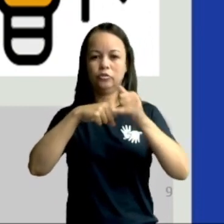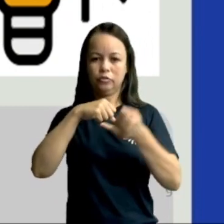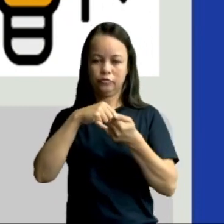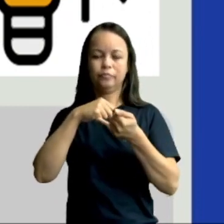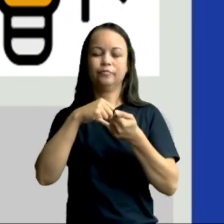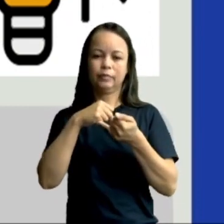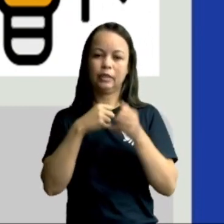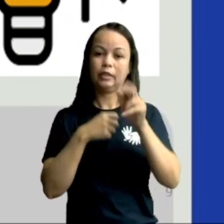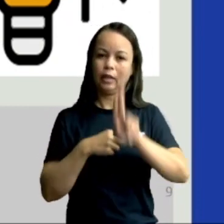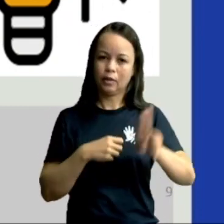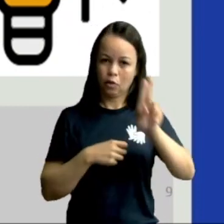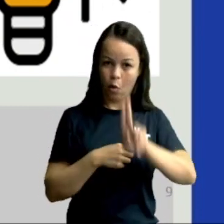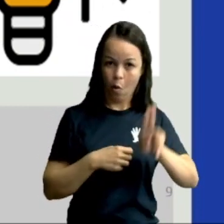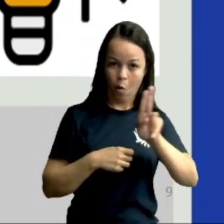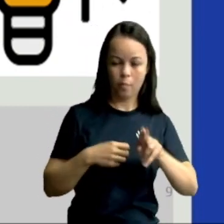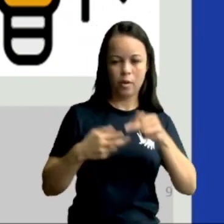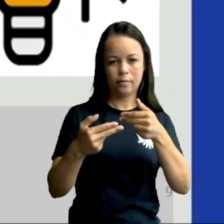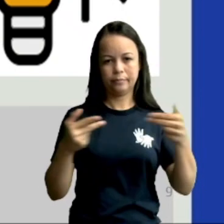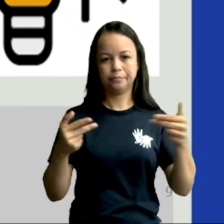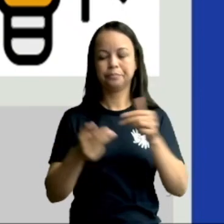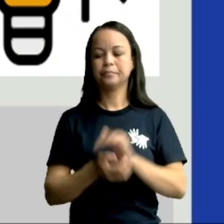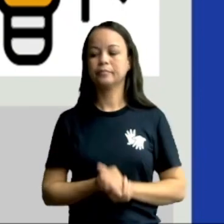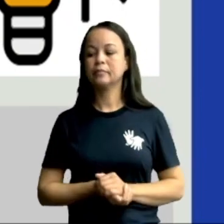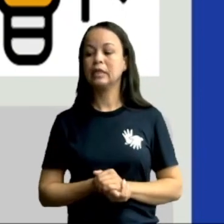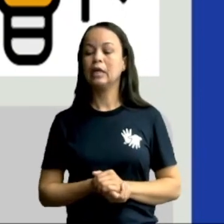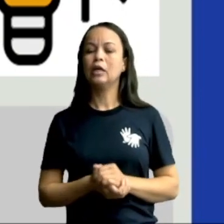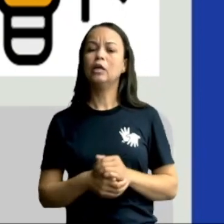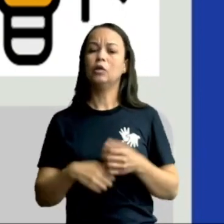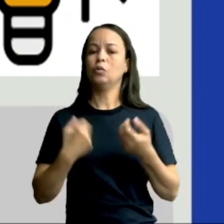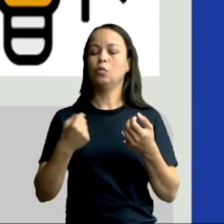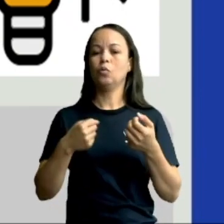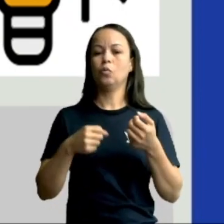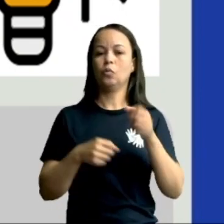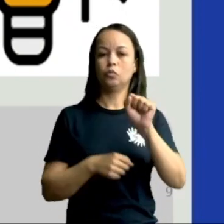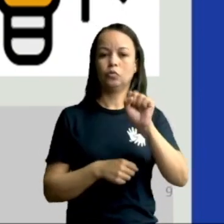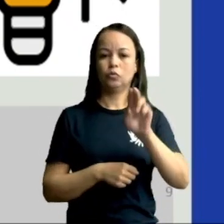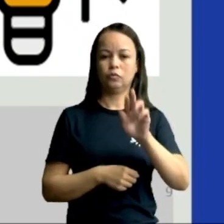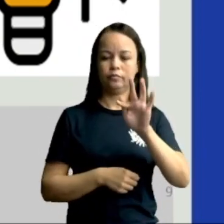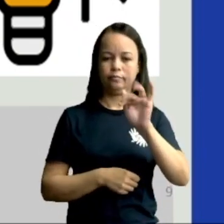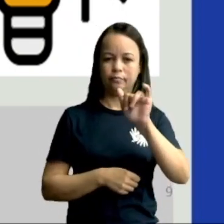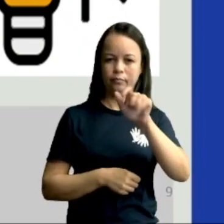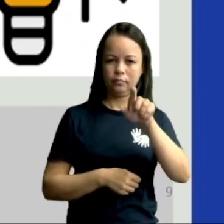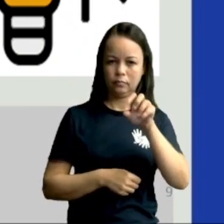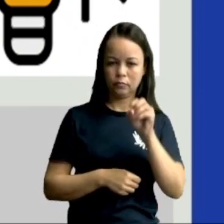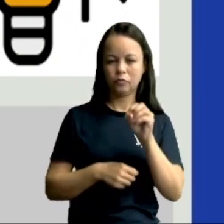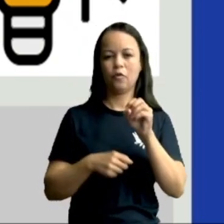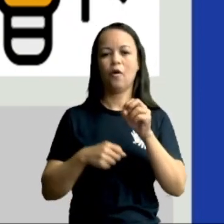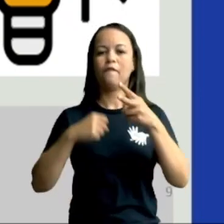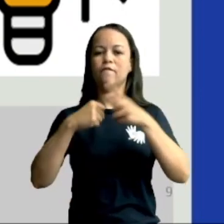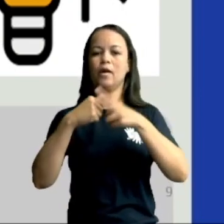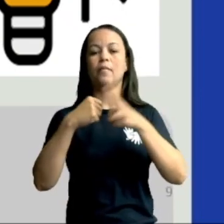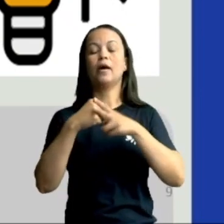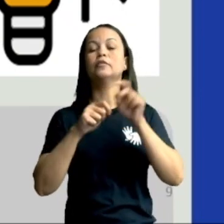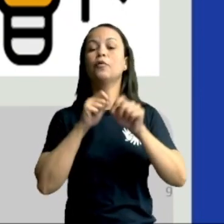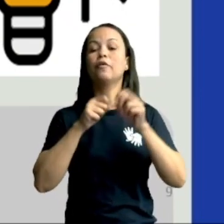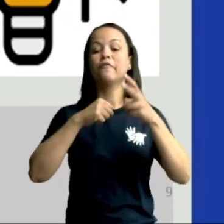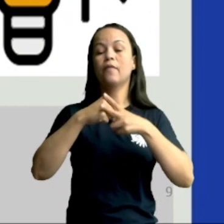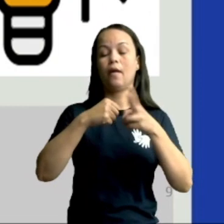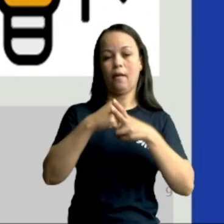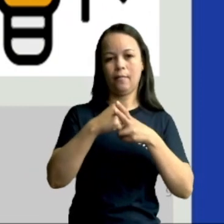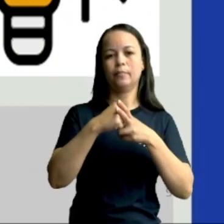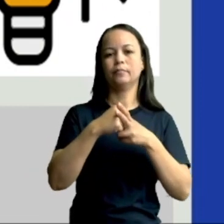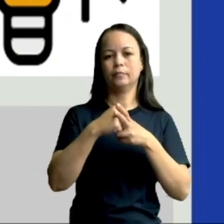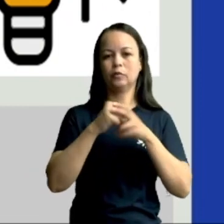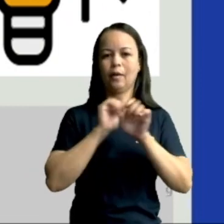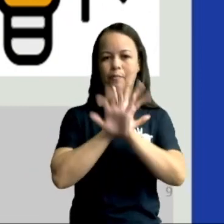dar nomes, né? E os sufixos verbais, professor, são os que derivam de verbos, como está